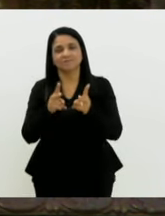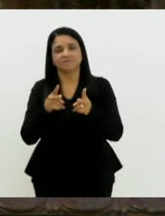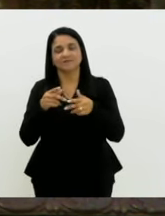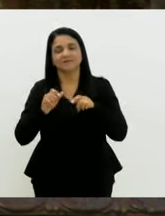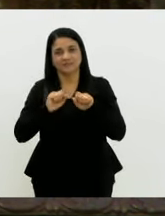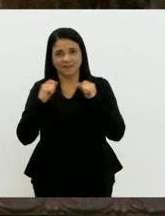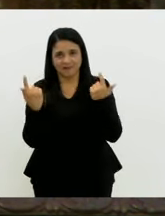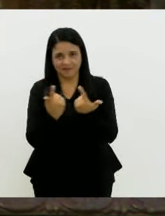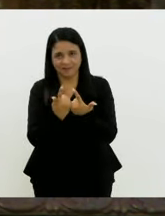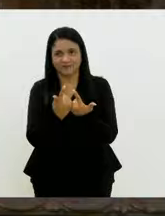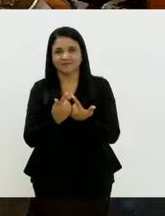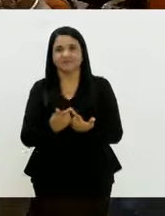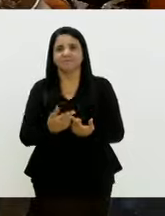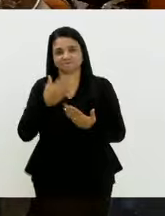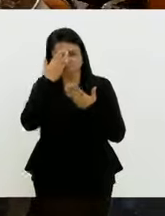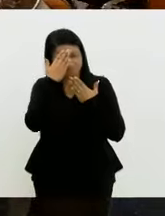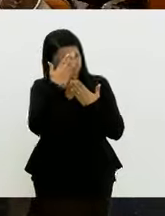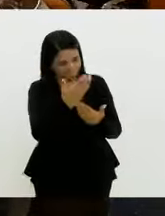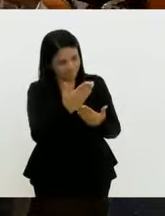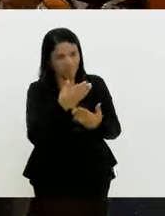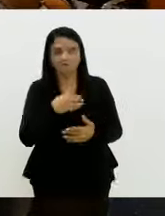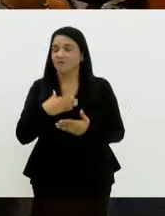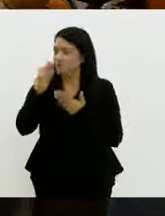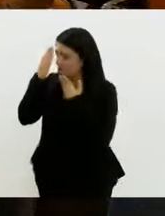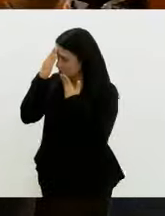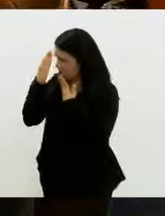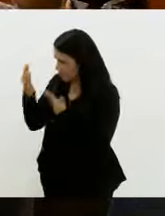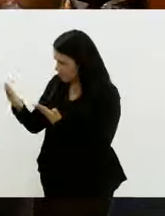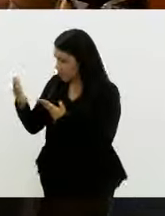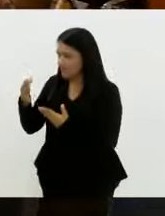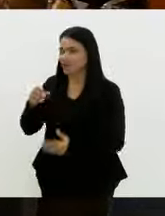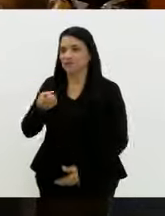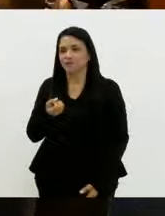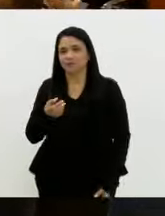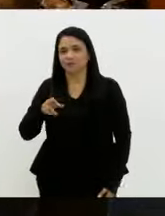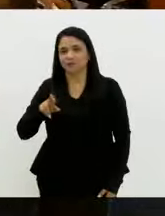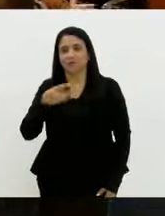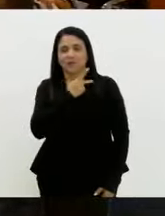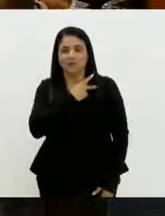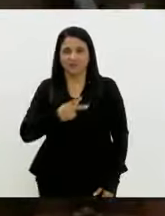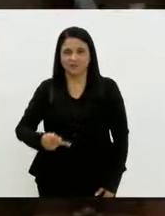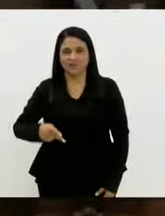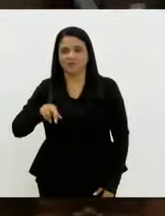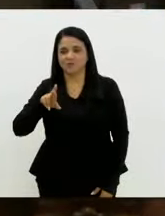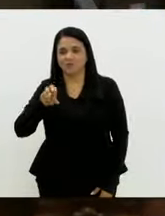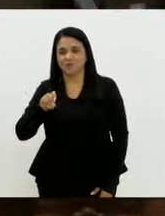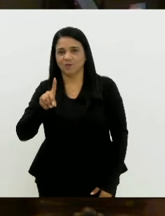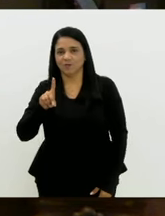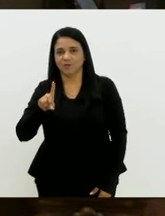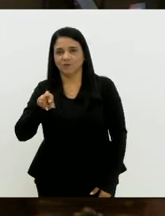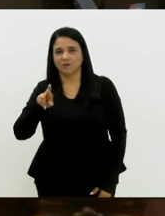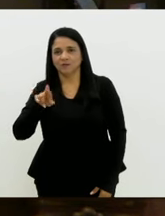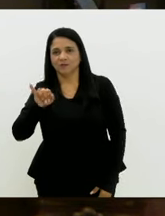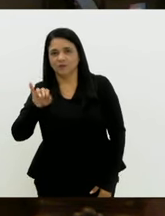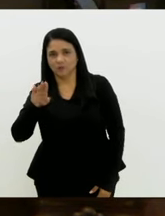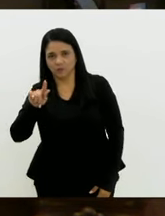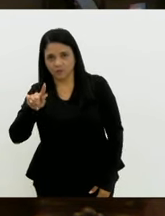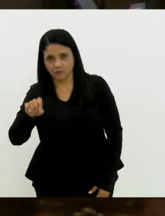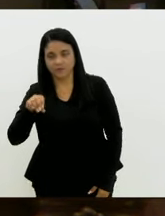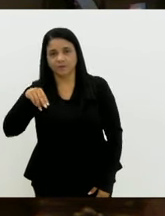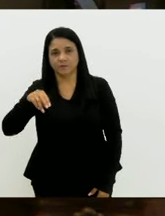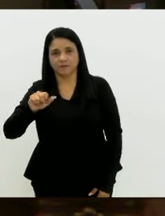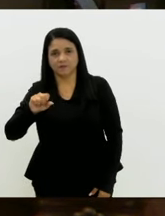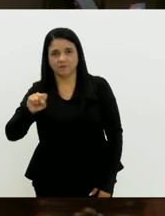Legislativa. Obrigado. Obrigado, senhor querido amigo presidente Rodrigo Nascimento. Desejo o mesmo